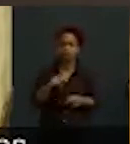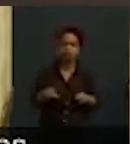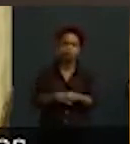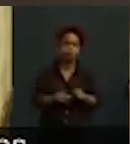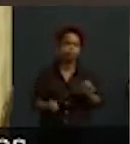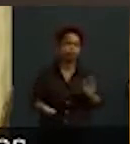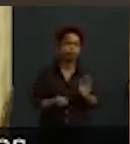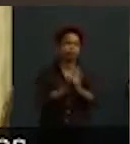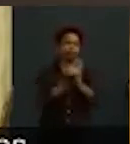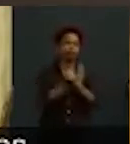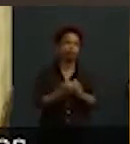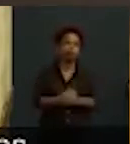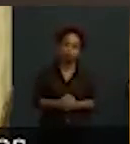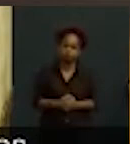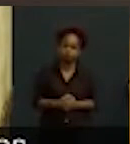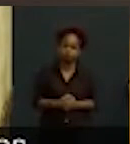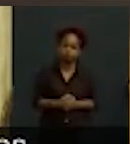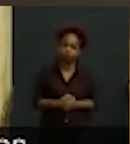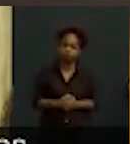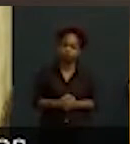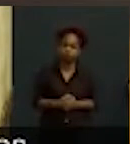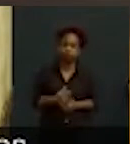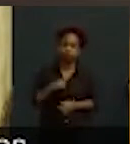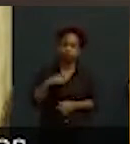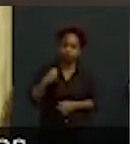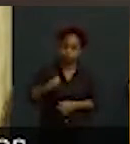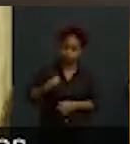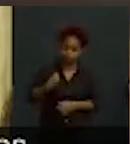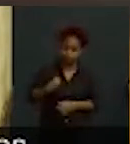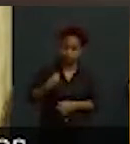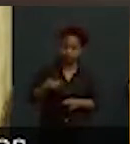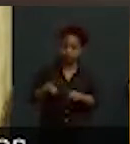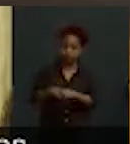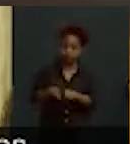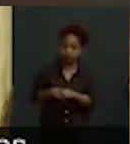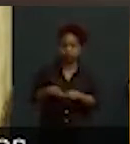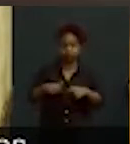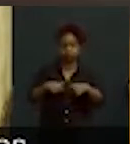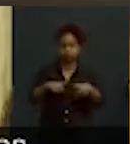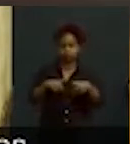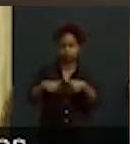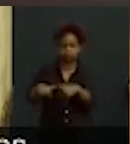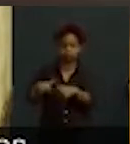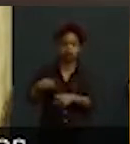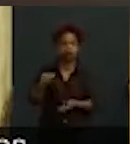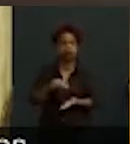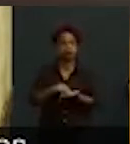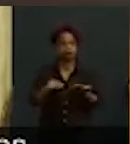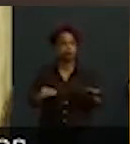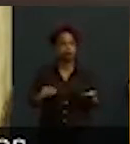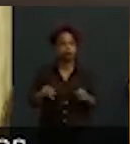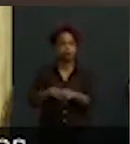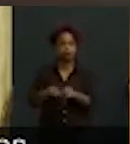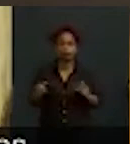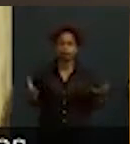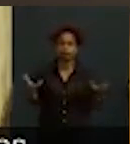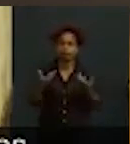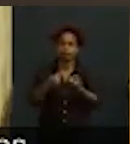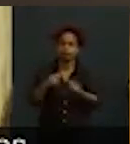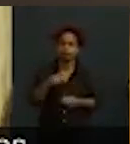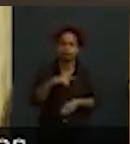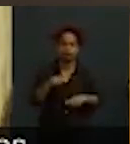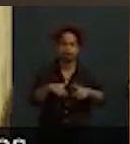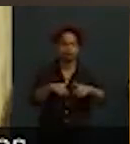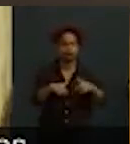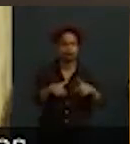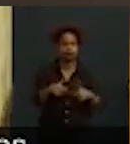marcas indeléveis de sua personalidade e sua aptidão metodológica e a qualifica para atuar